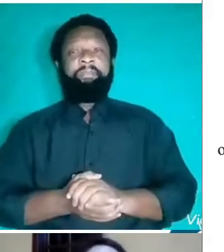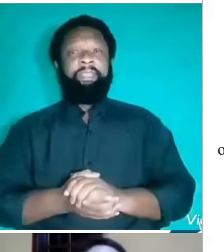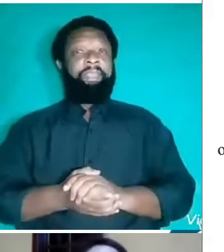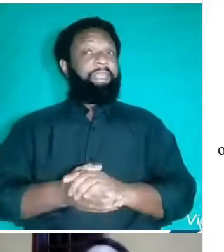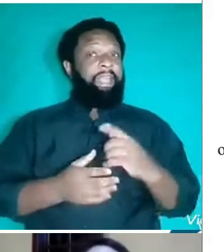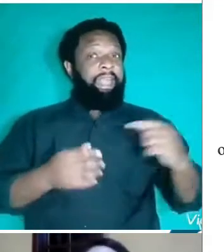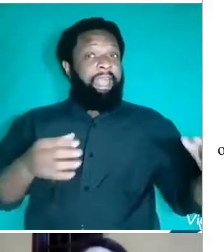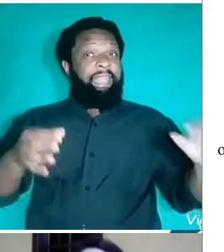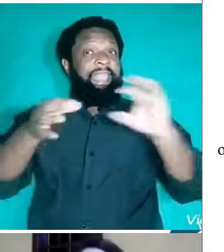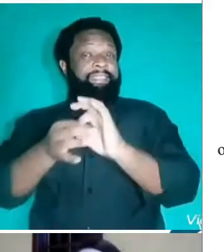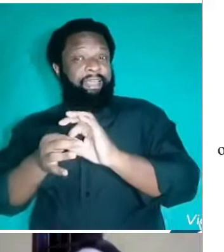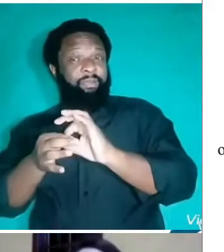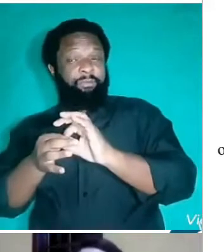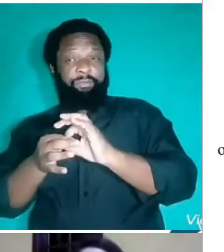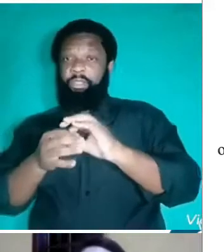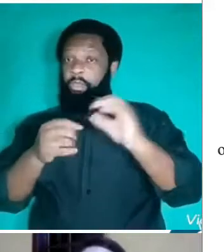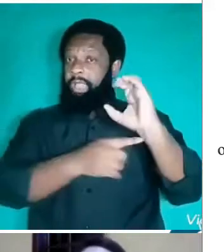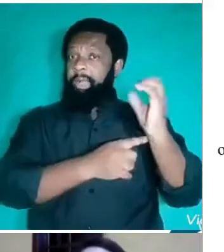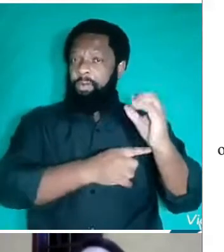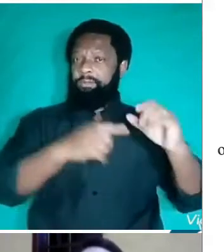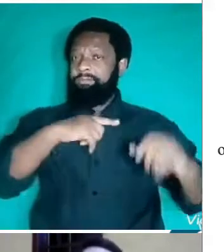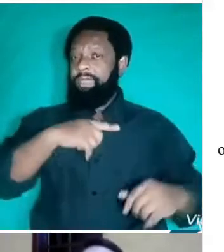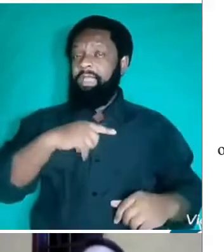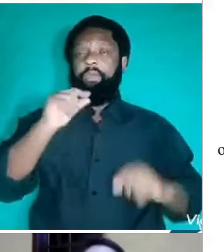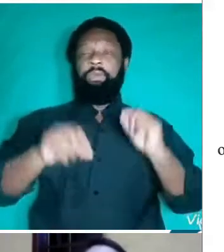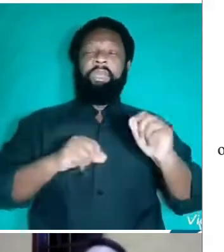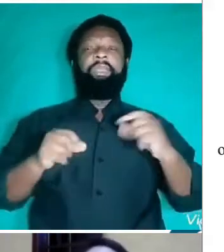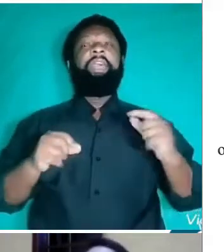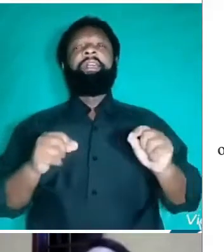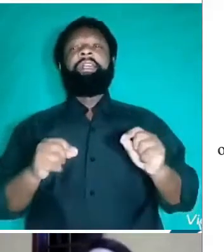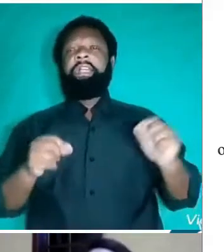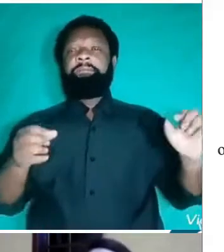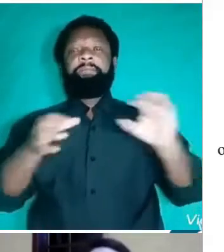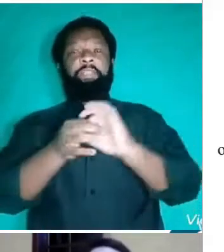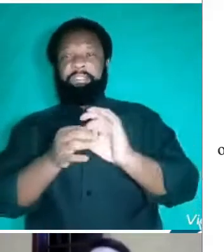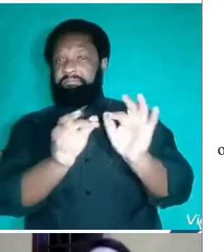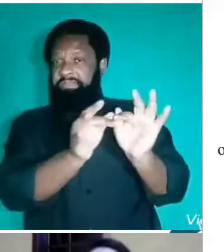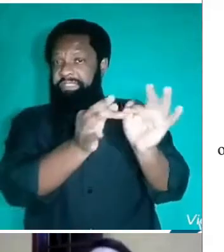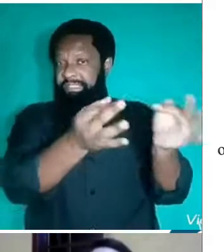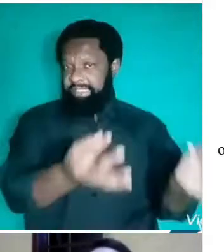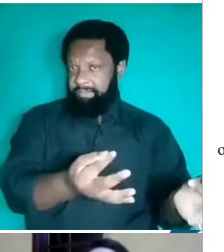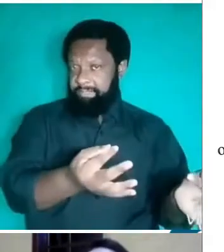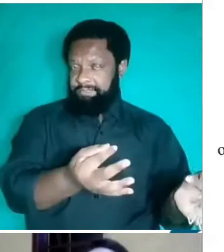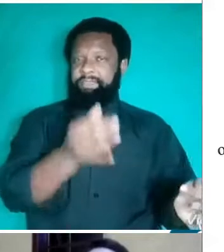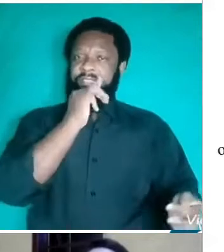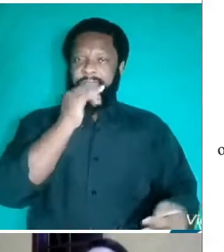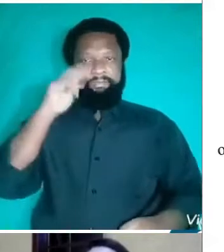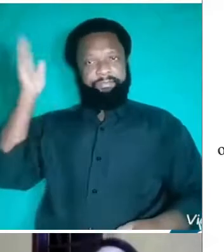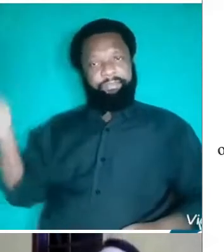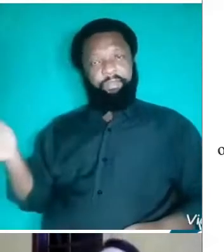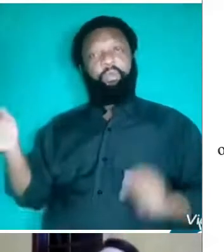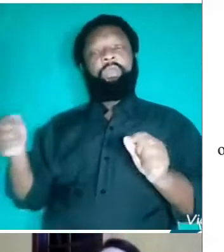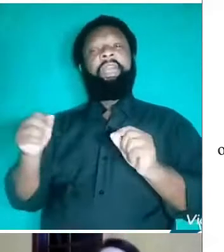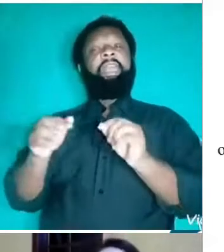orgânicos. As ligações que o carbono pode fazer, são ligações do tipo simples, coloquei aqui o